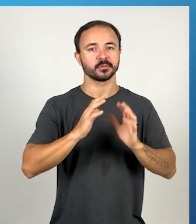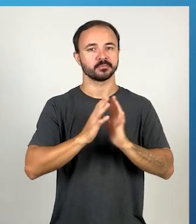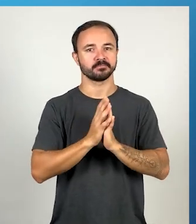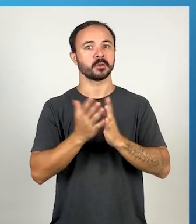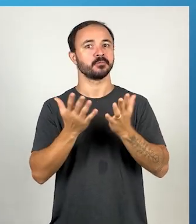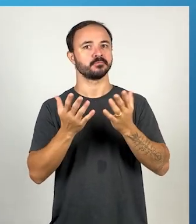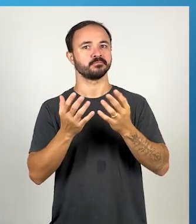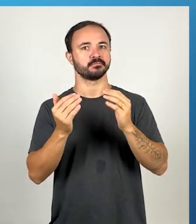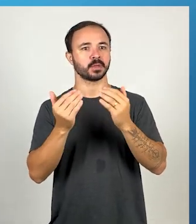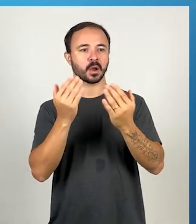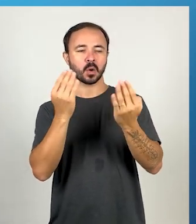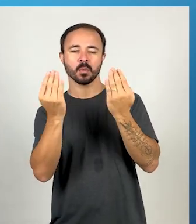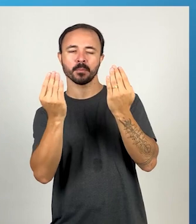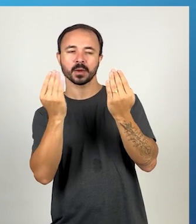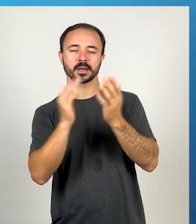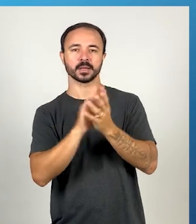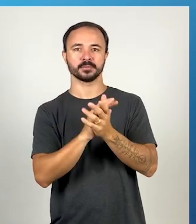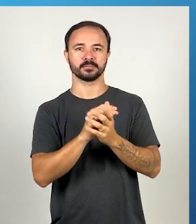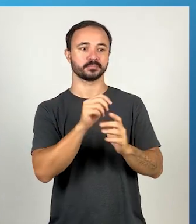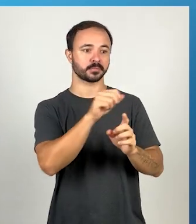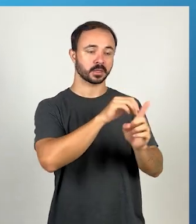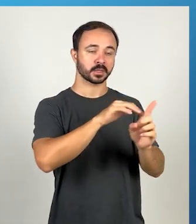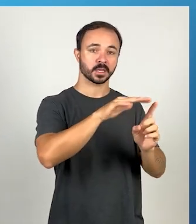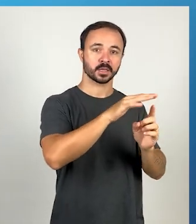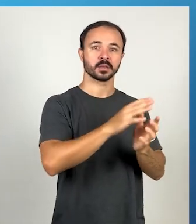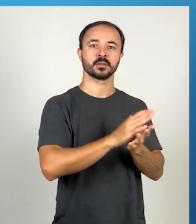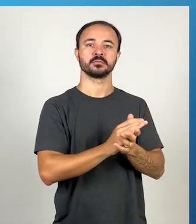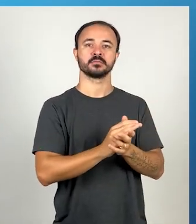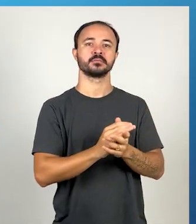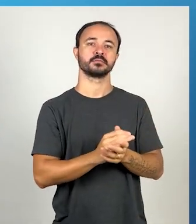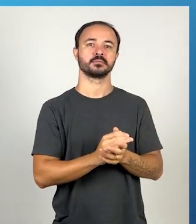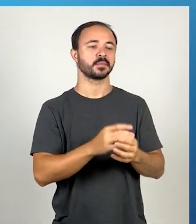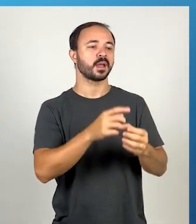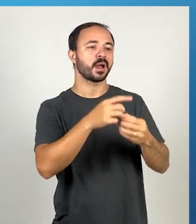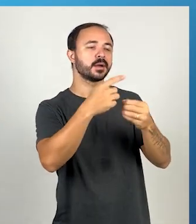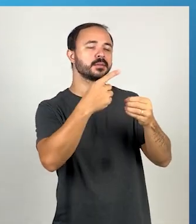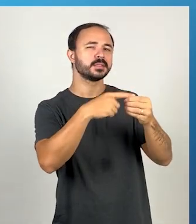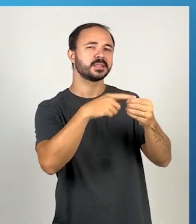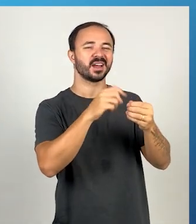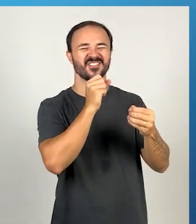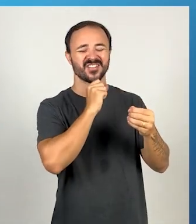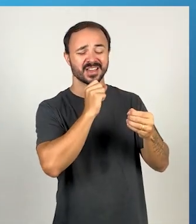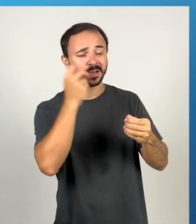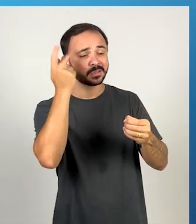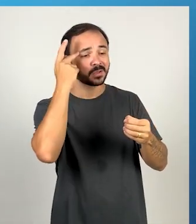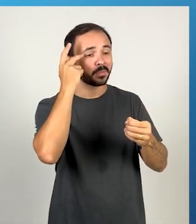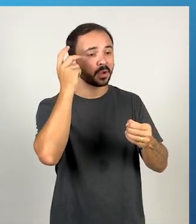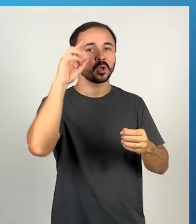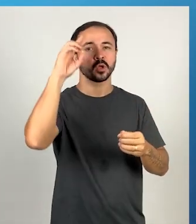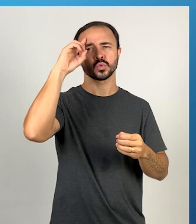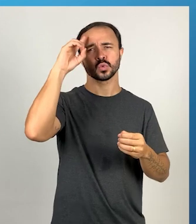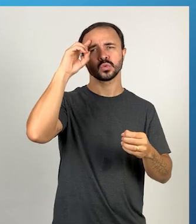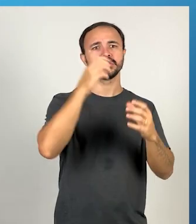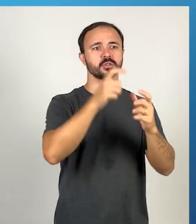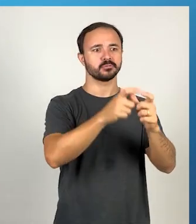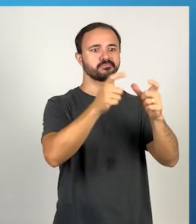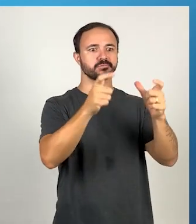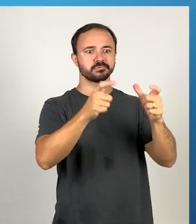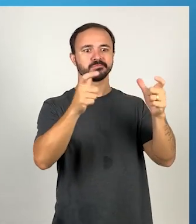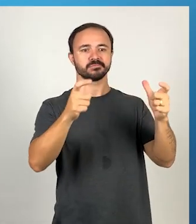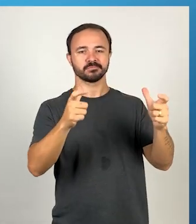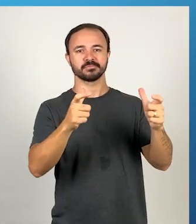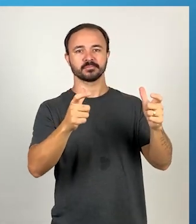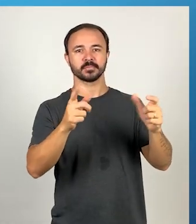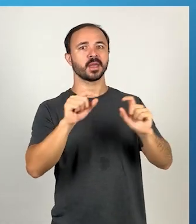analisar a frase do enunciado. A velha São Paulo cresce a cada dia. Nessa oração, nós temos o que aí, ó? Uma